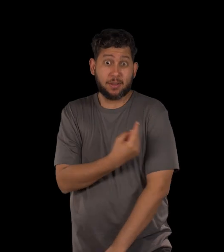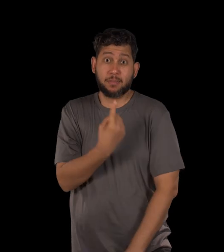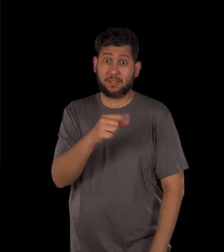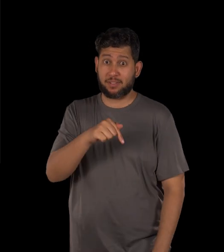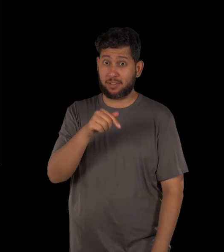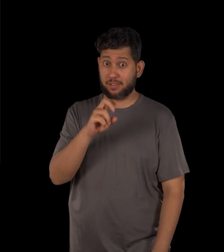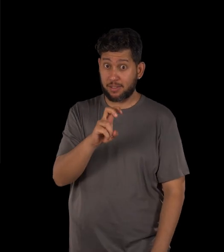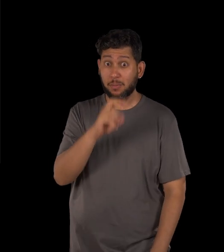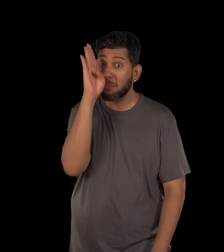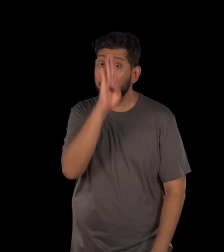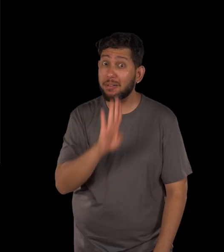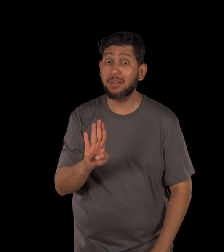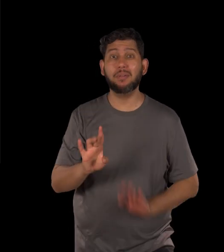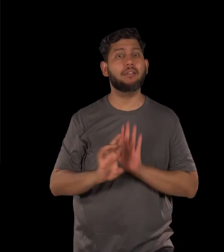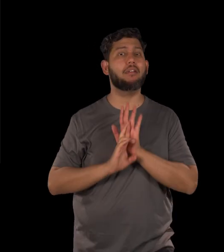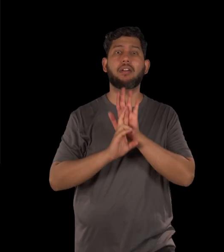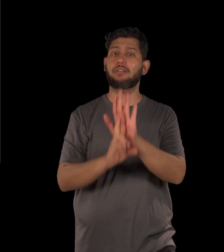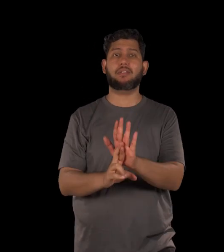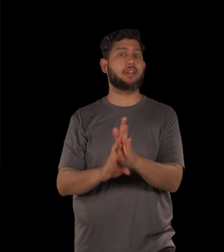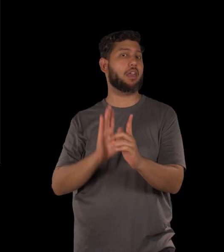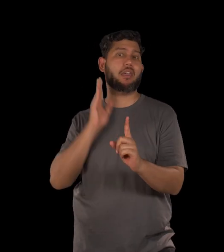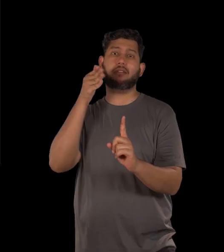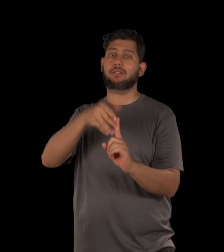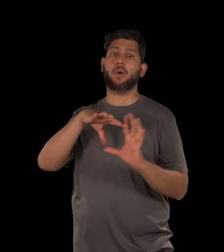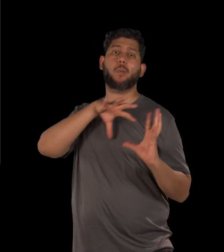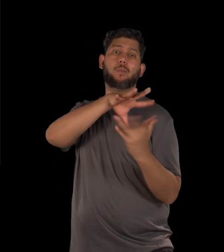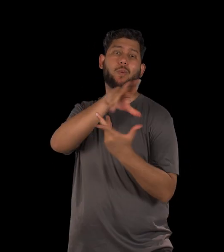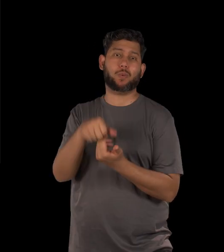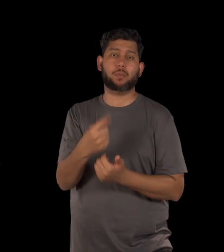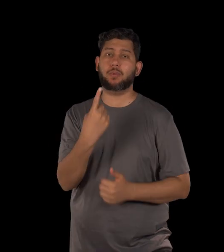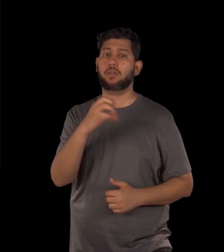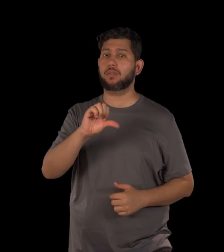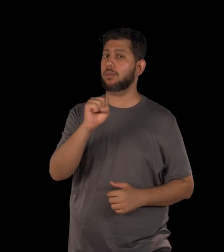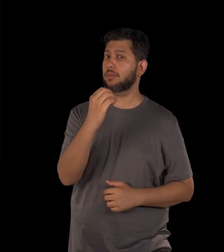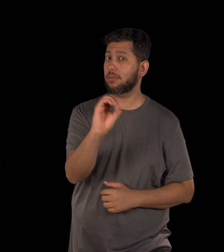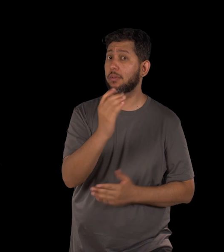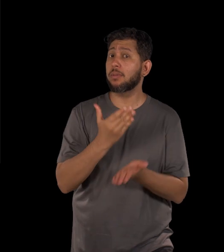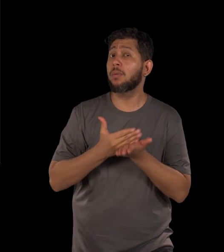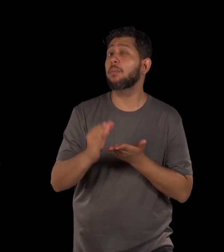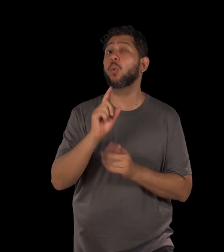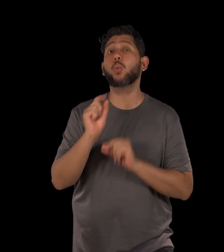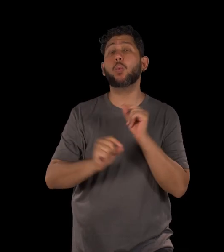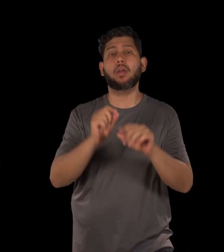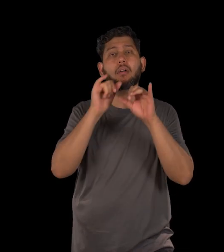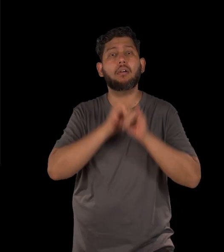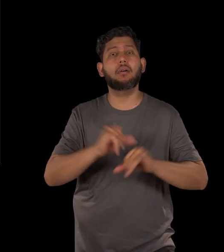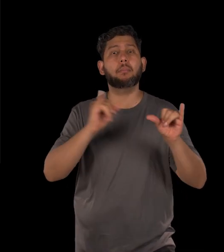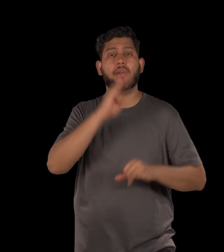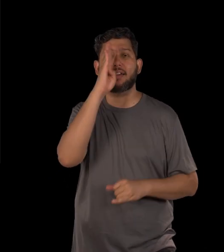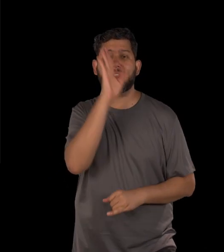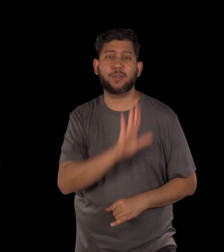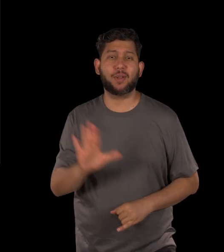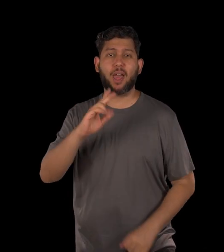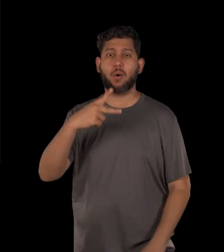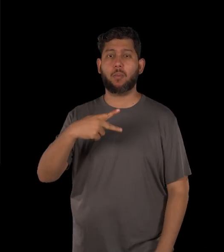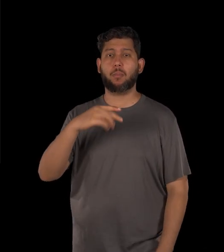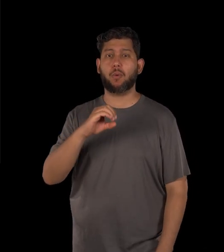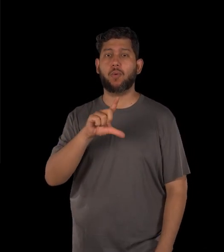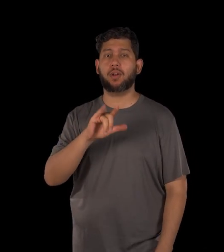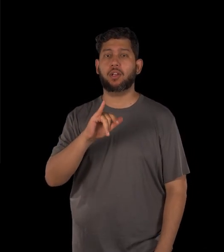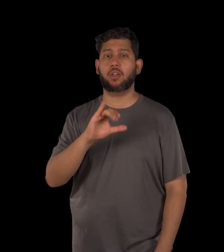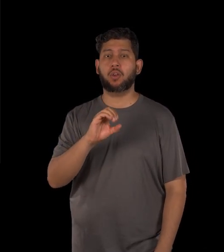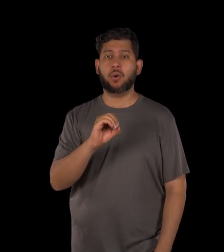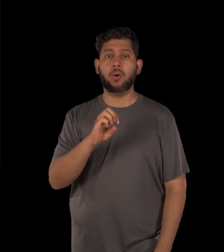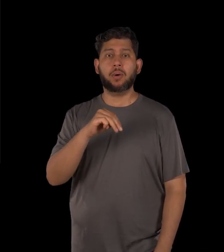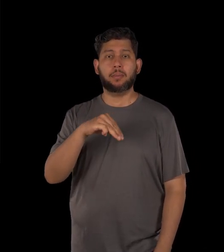o Brasil passou a ser referência mundial nesse tema, e em 1980 começa a ousada campanha nacional contra a poliomielite, que